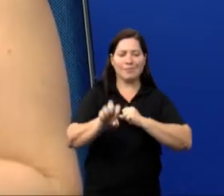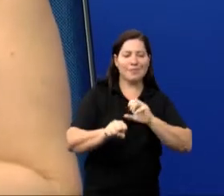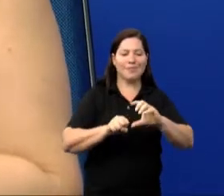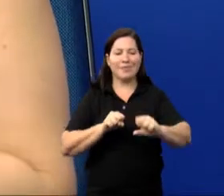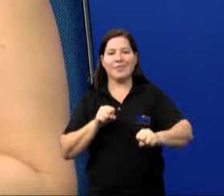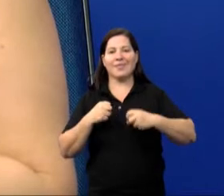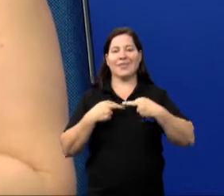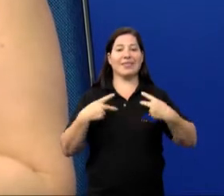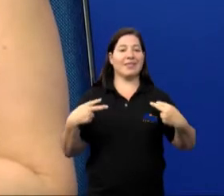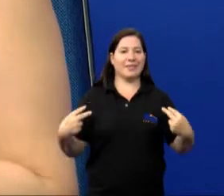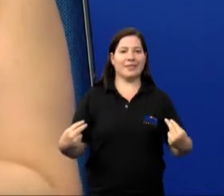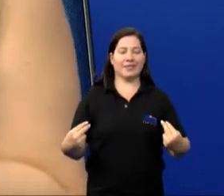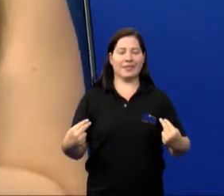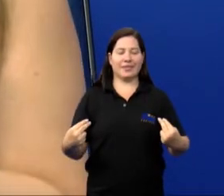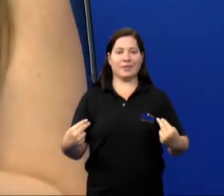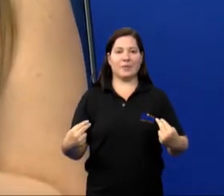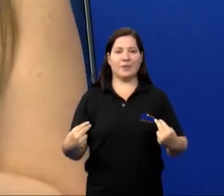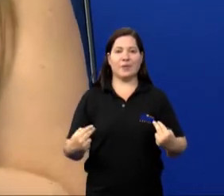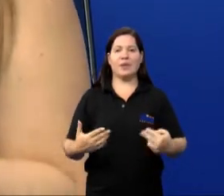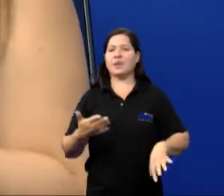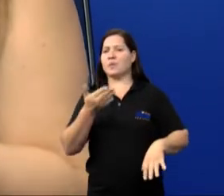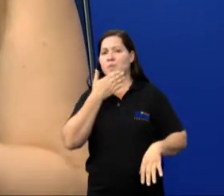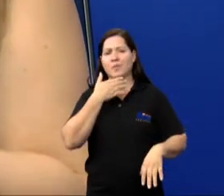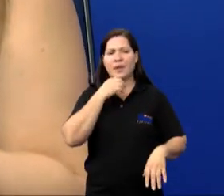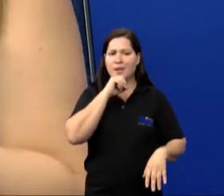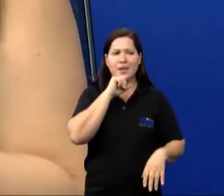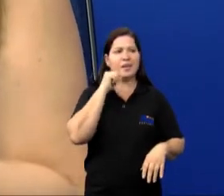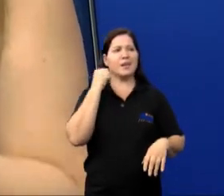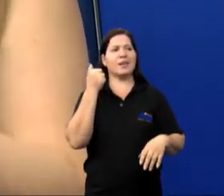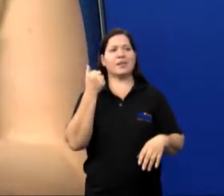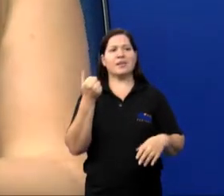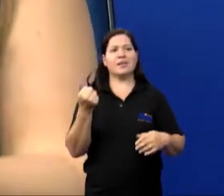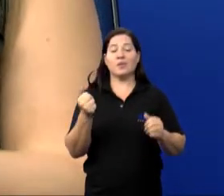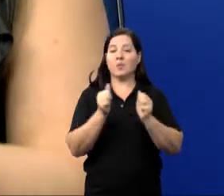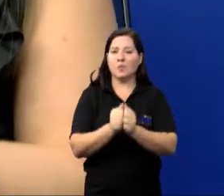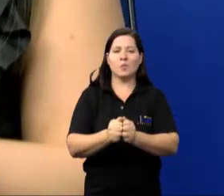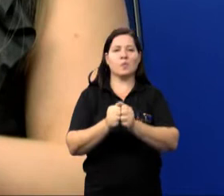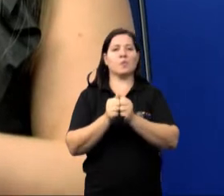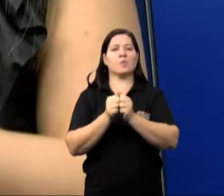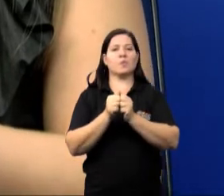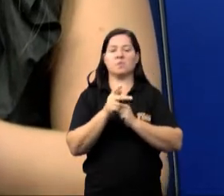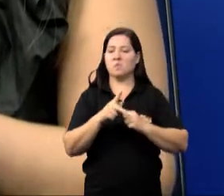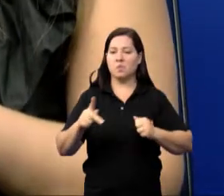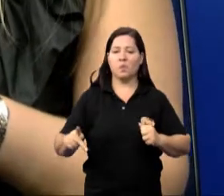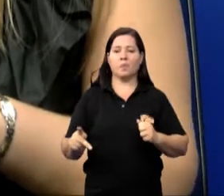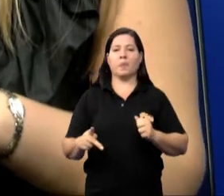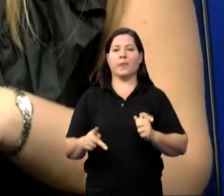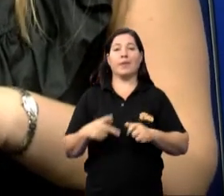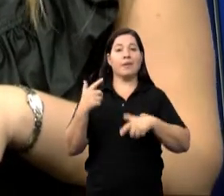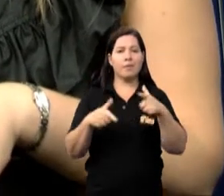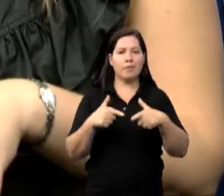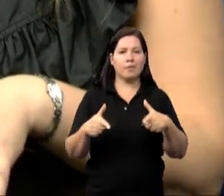educadores, podemos nos auxiliar, né, trabalhar juntos em equipe e podemos propor para as crianças objetos em que eles possam explorar. Quando eu